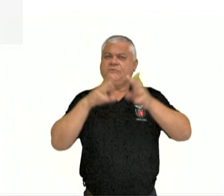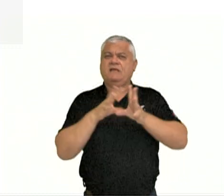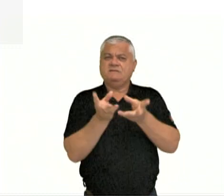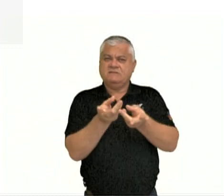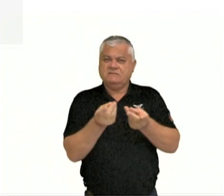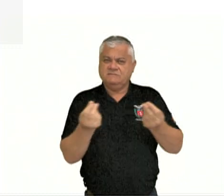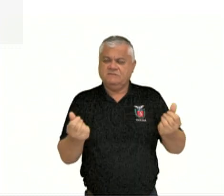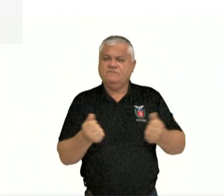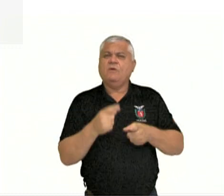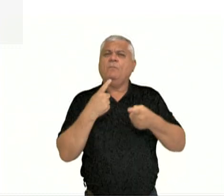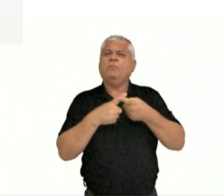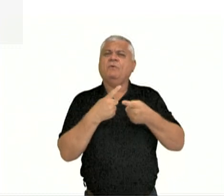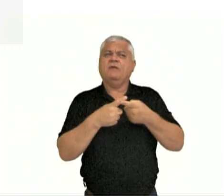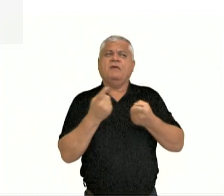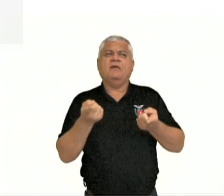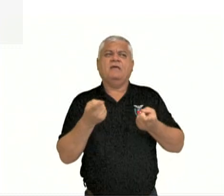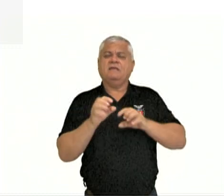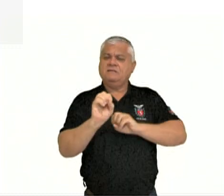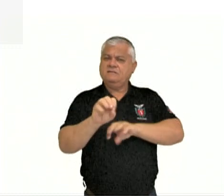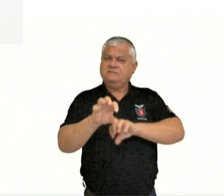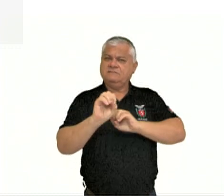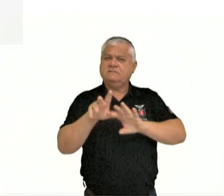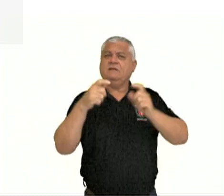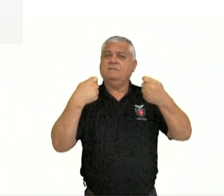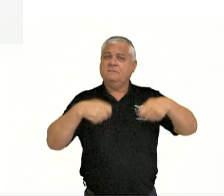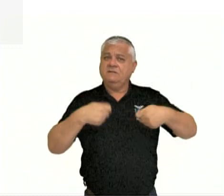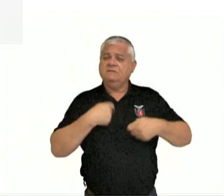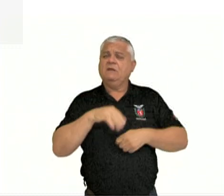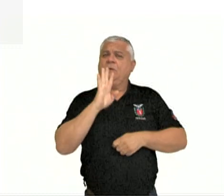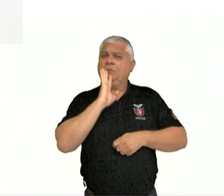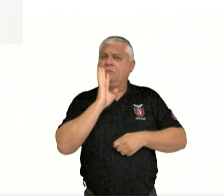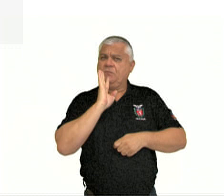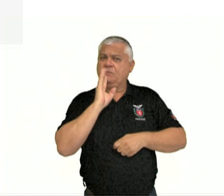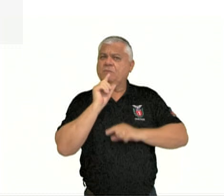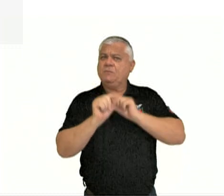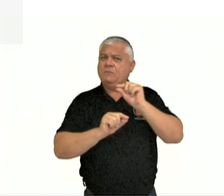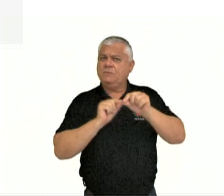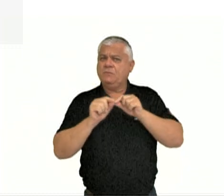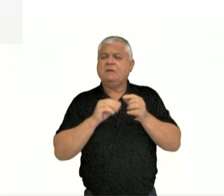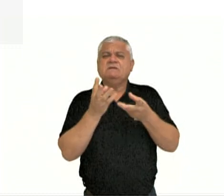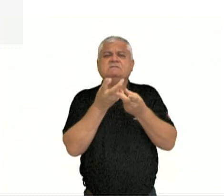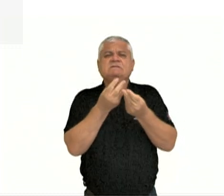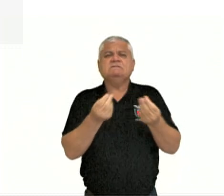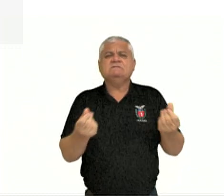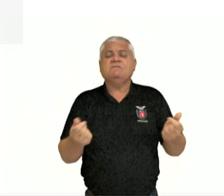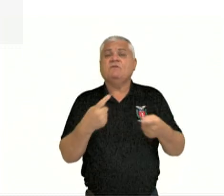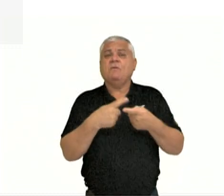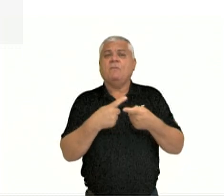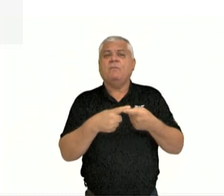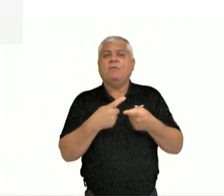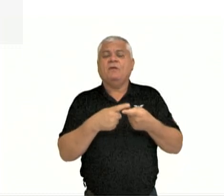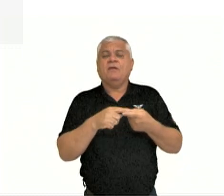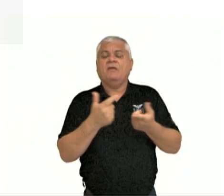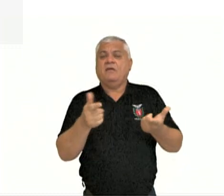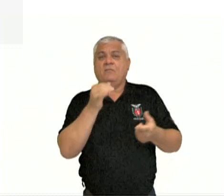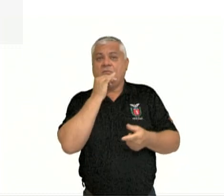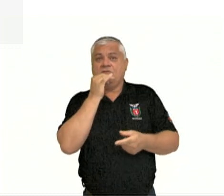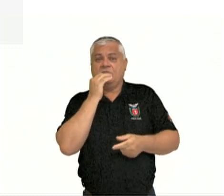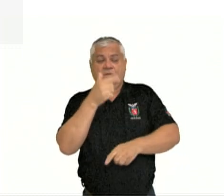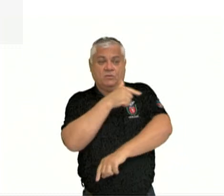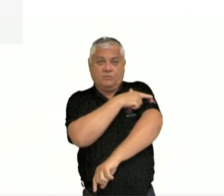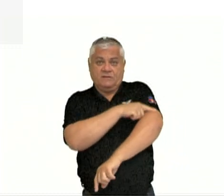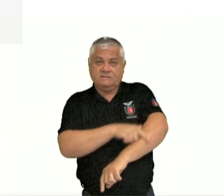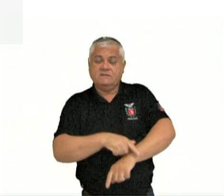Instrumentalizado porque para ensinar é preciso conhecer. Sensível porque não há educação sem